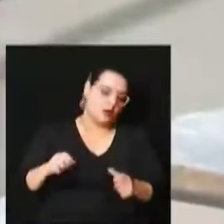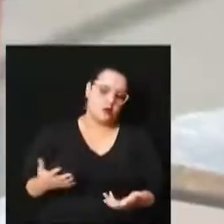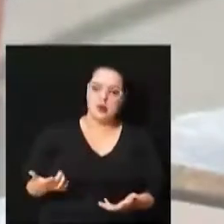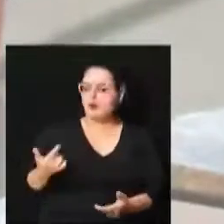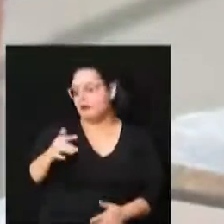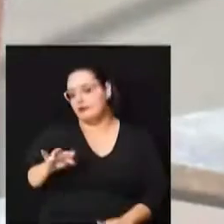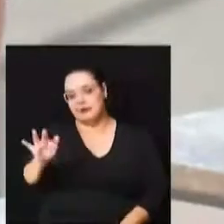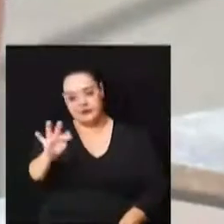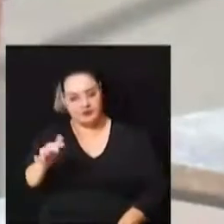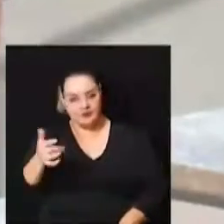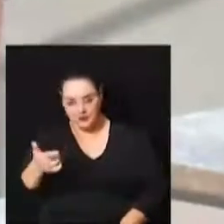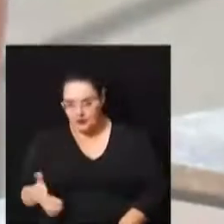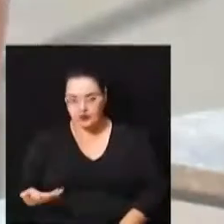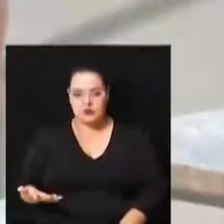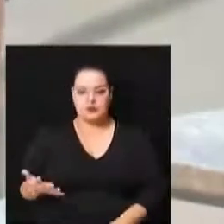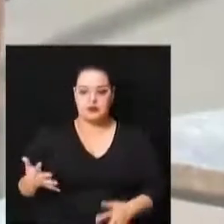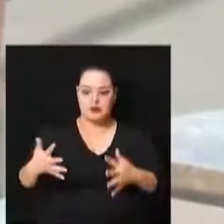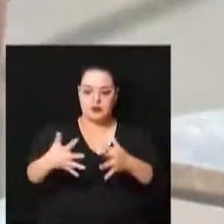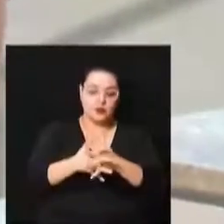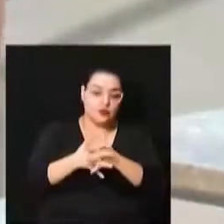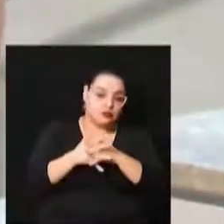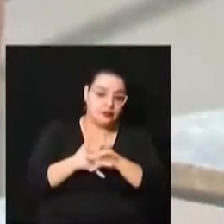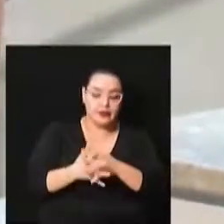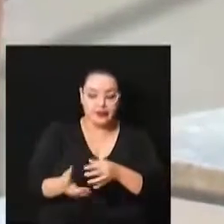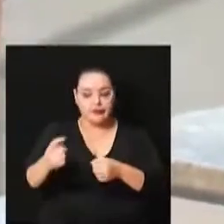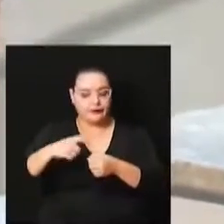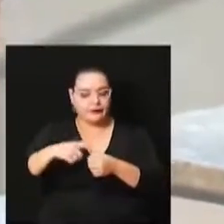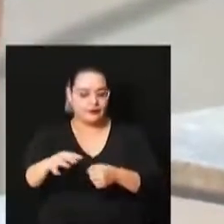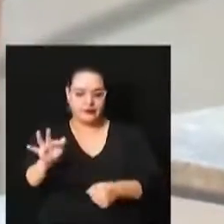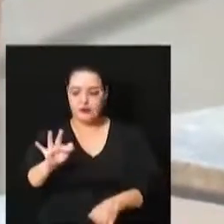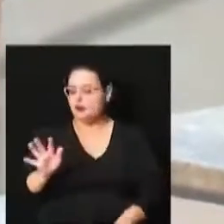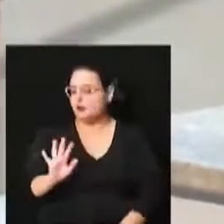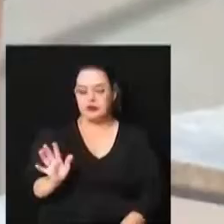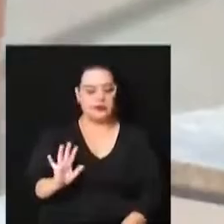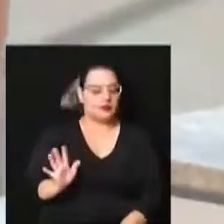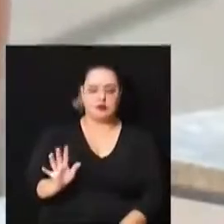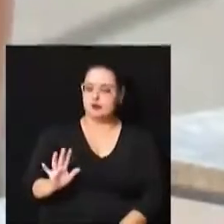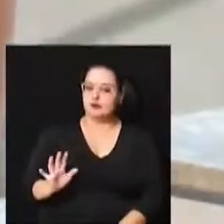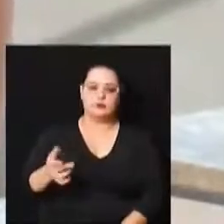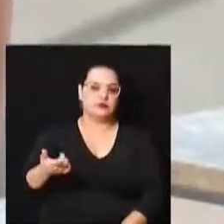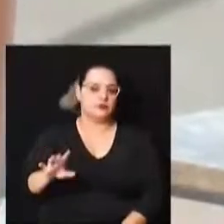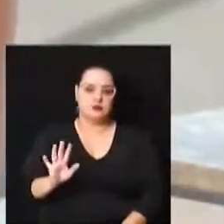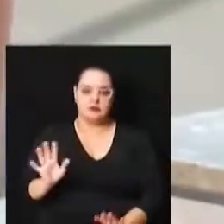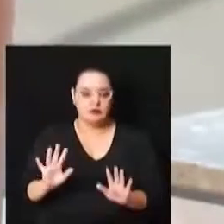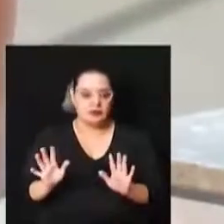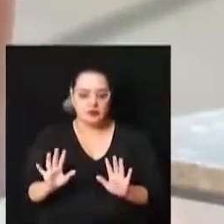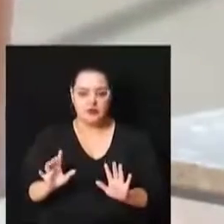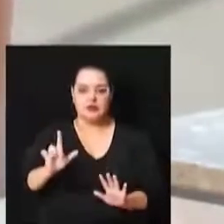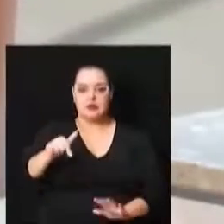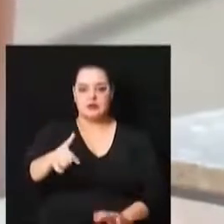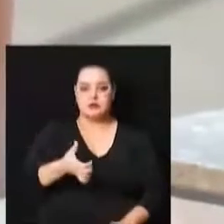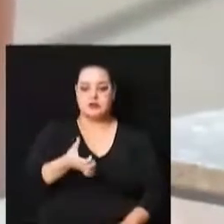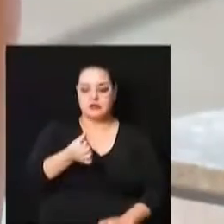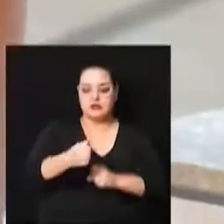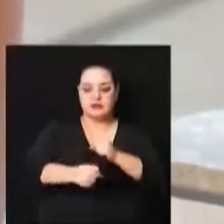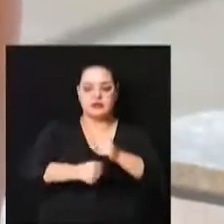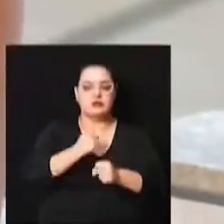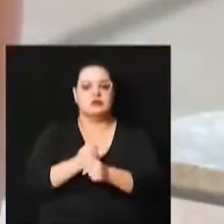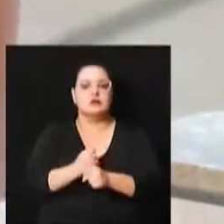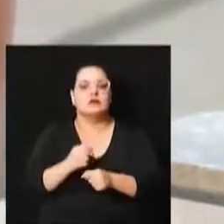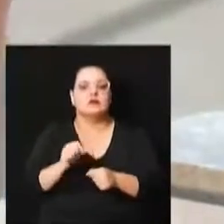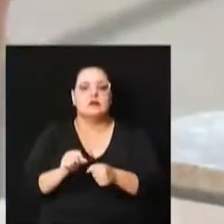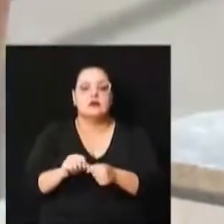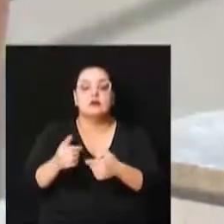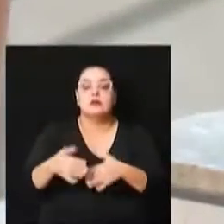não tem nada de fazer Não, faculdade de novo. Tem não. gente que confunde, tem que voltar aqui e fazer faculdade. Não tem que fazer nada de novo, não. Depois de 6 anos formada, é só